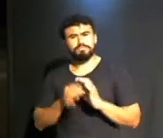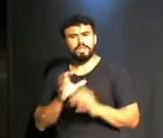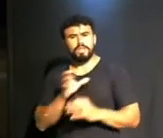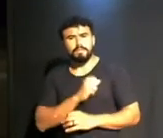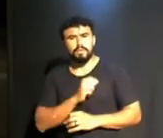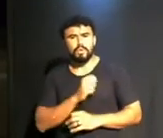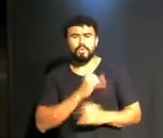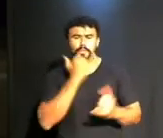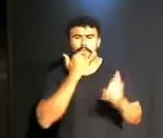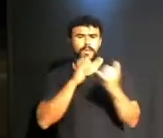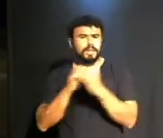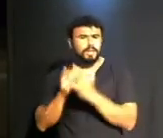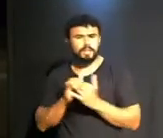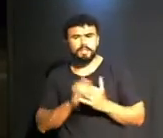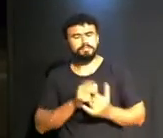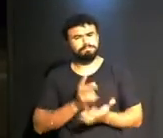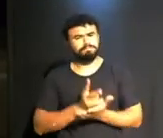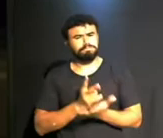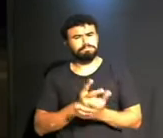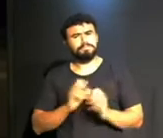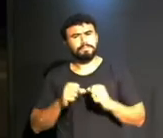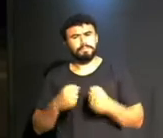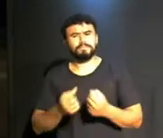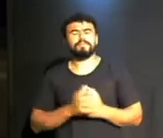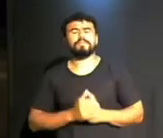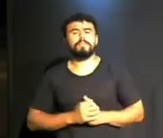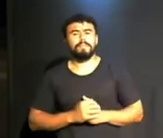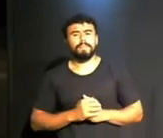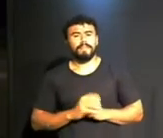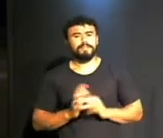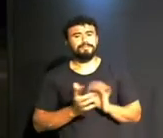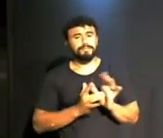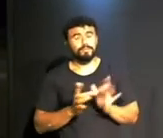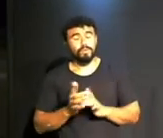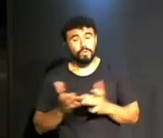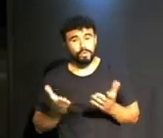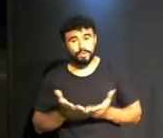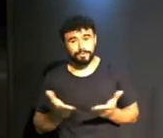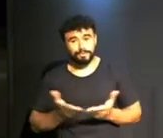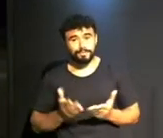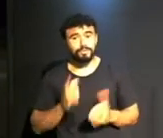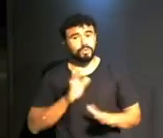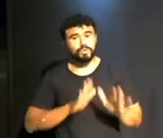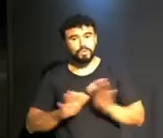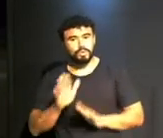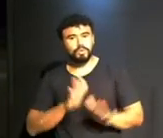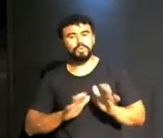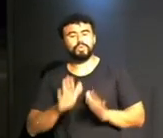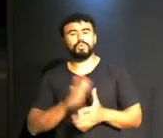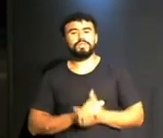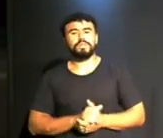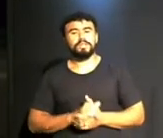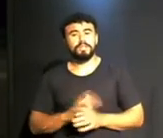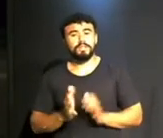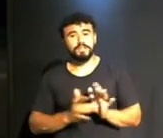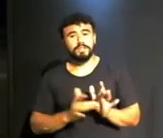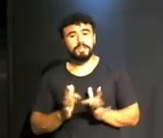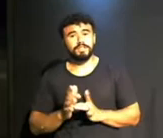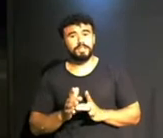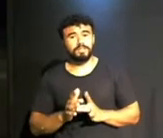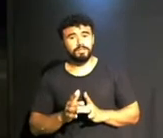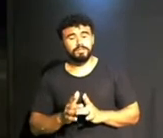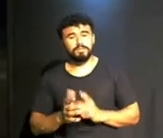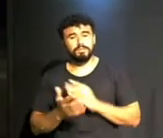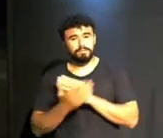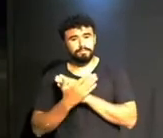de amor dê perdão de perseverança a Jesus Traz essa palavra de cuidado Jesus faz